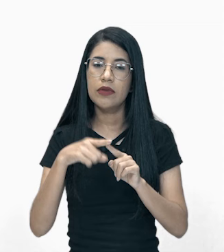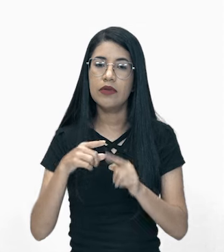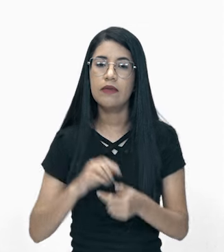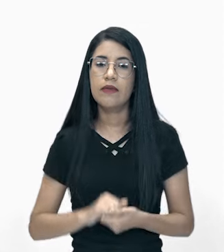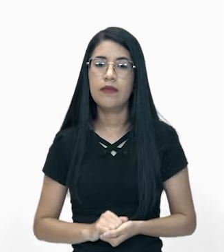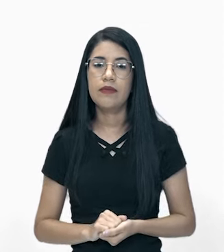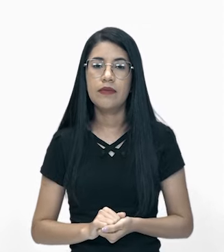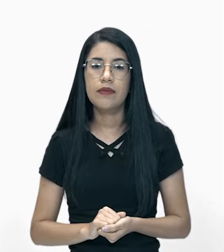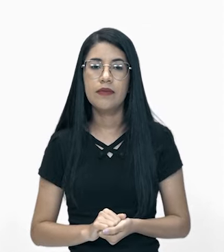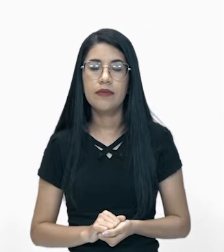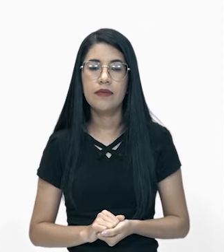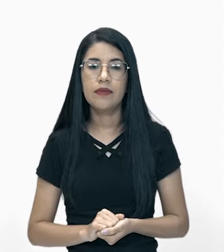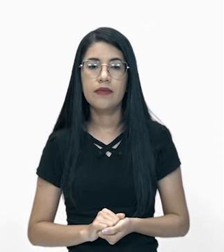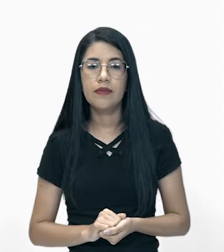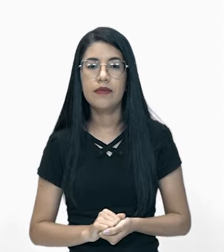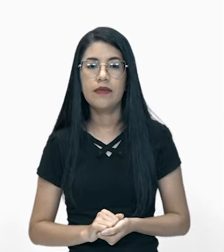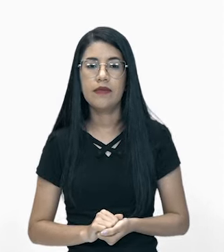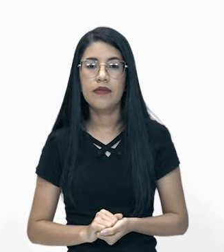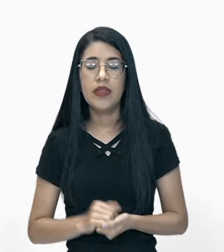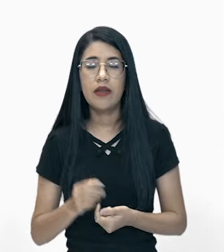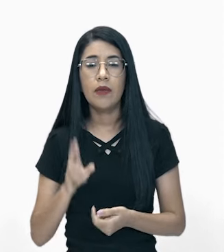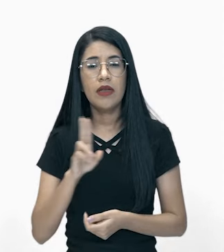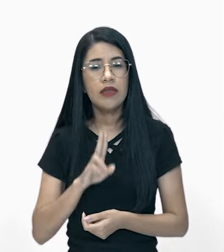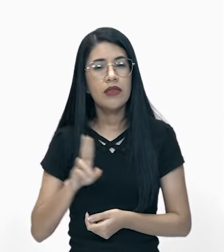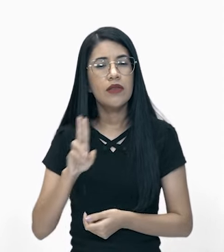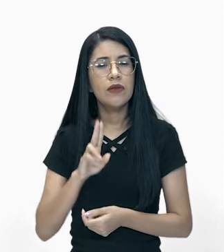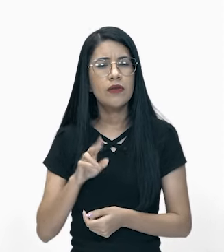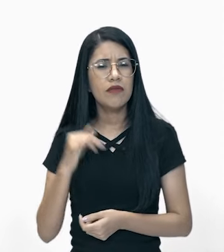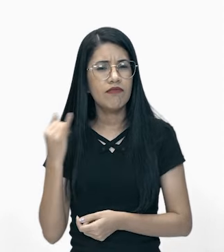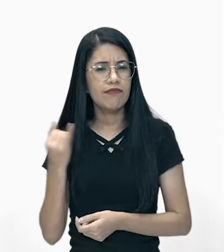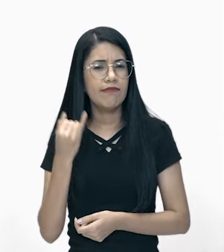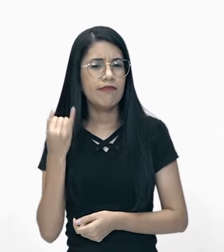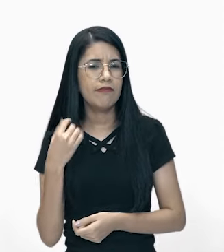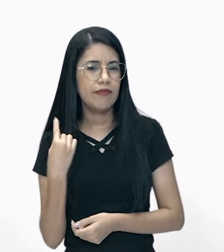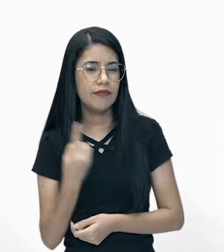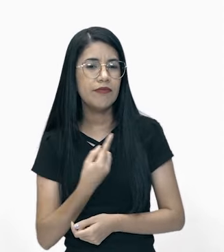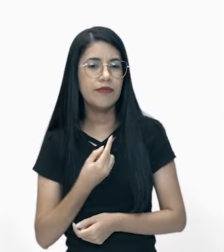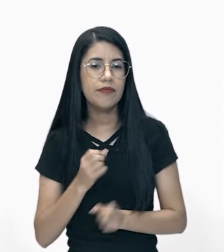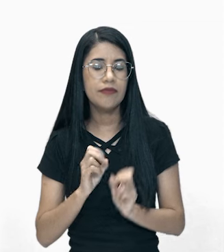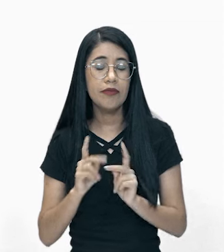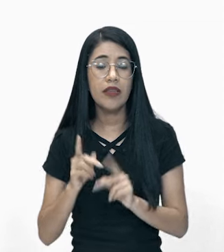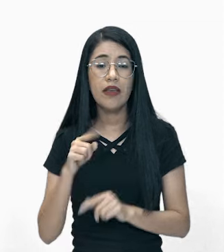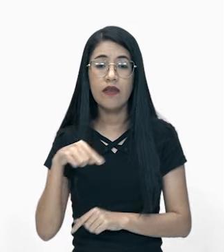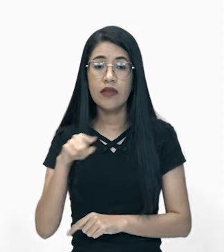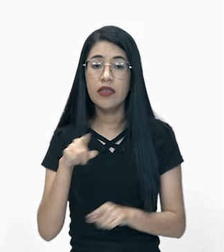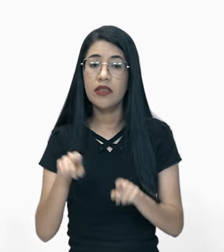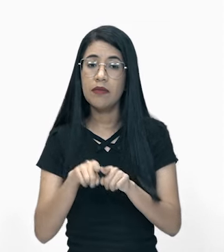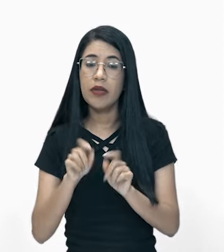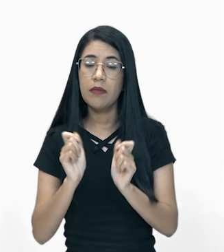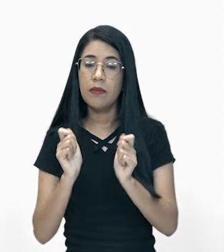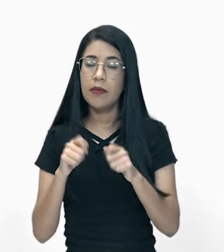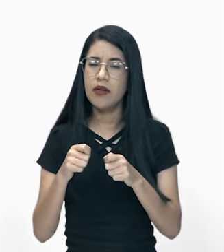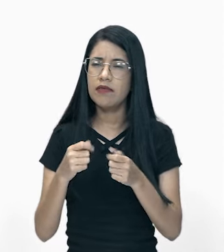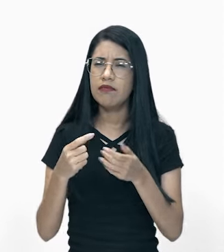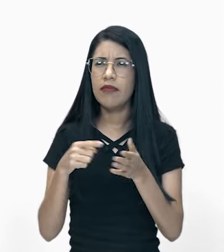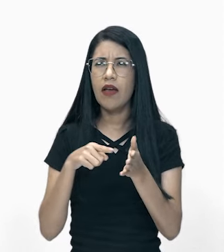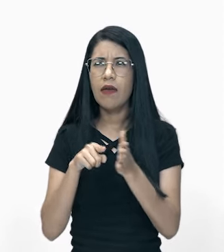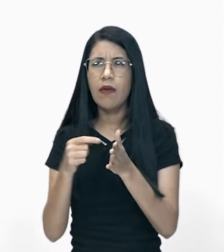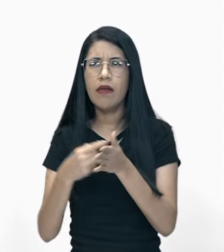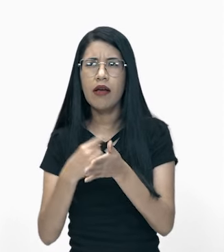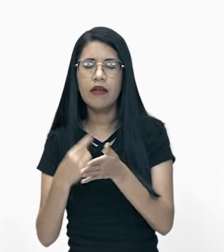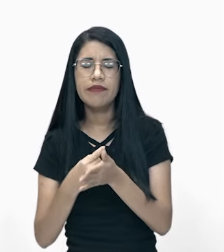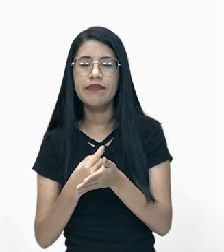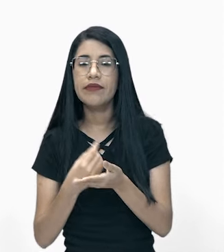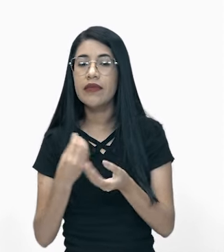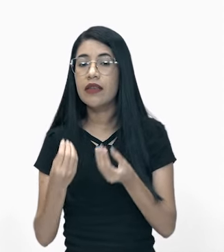infravermelho. Muito bem, então essas aplicações são muito importantes, mas você também pode ficar se perguntando,